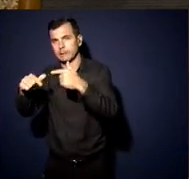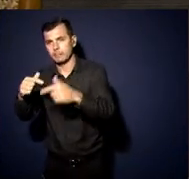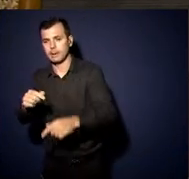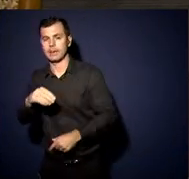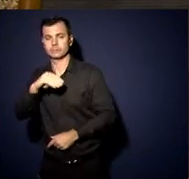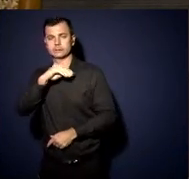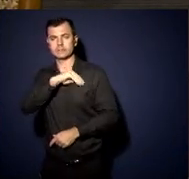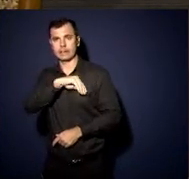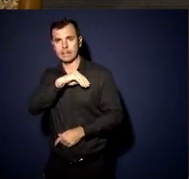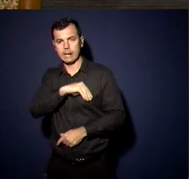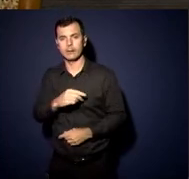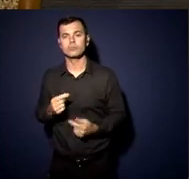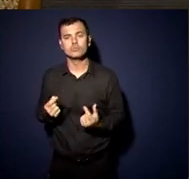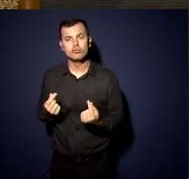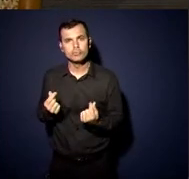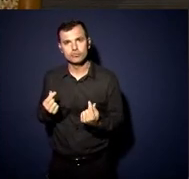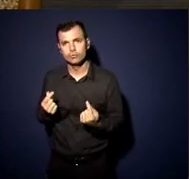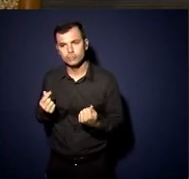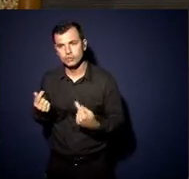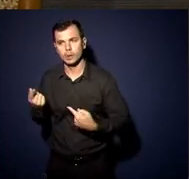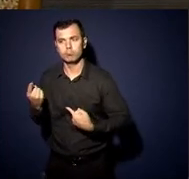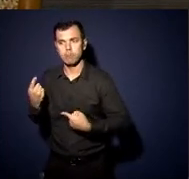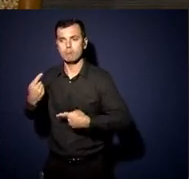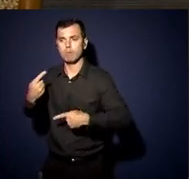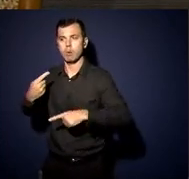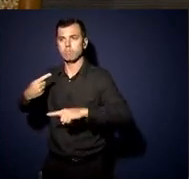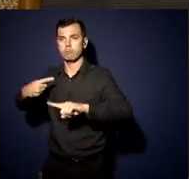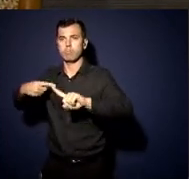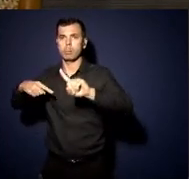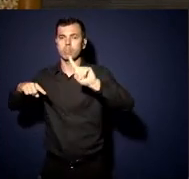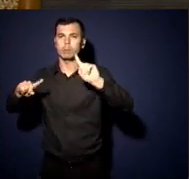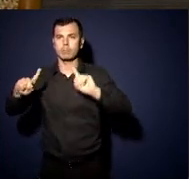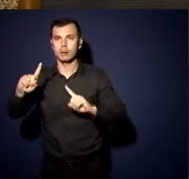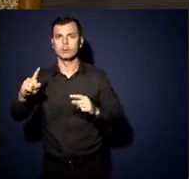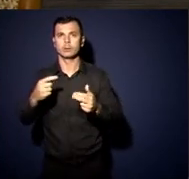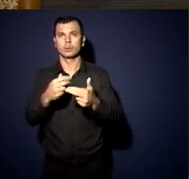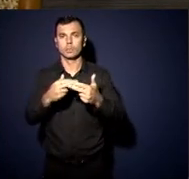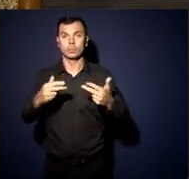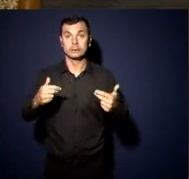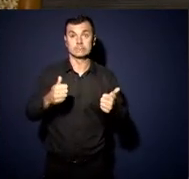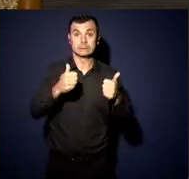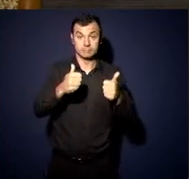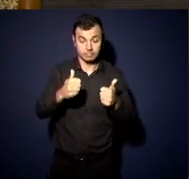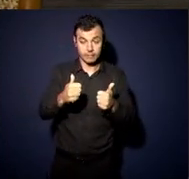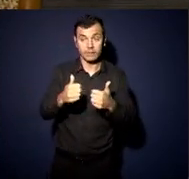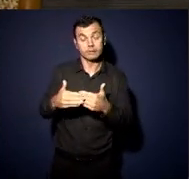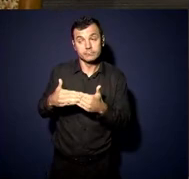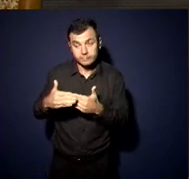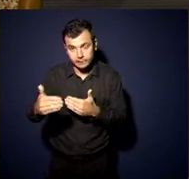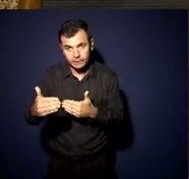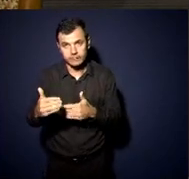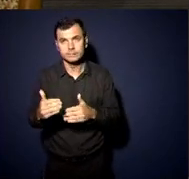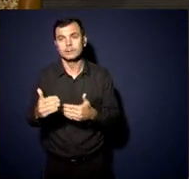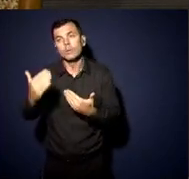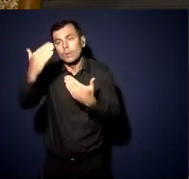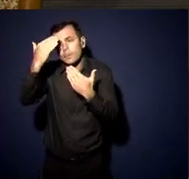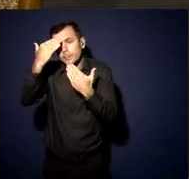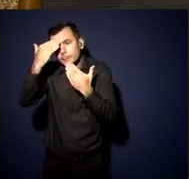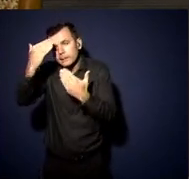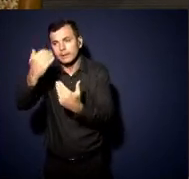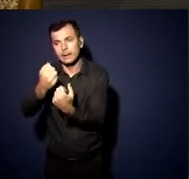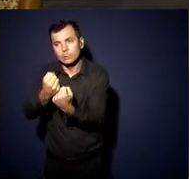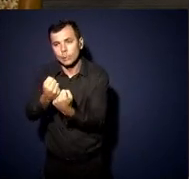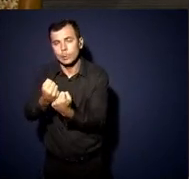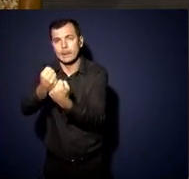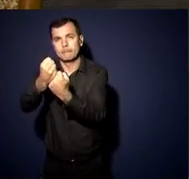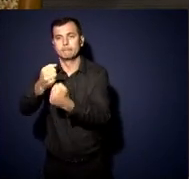econômico as iniciativas em curso produzirão efeitos eu agradeço o apoio de todos e de